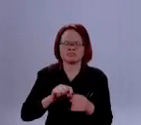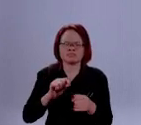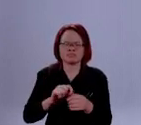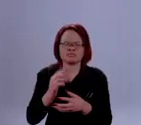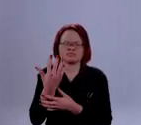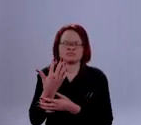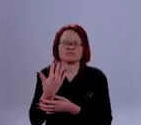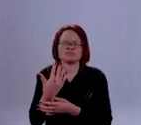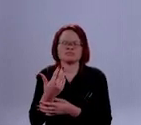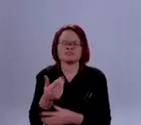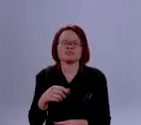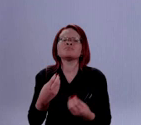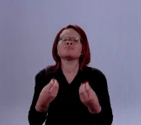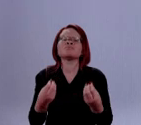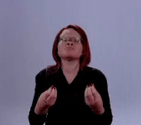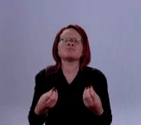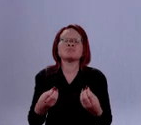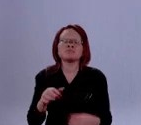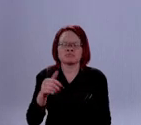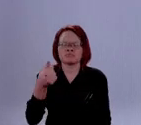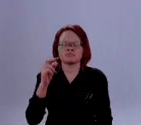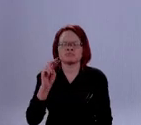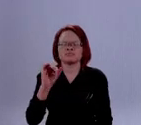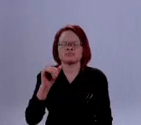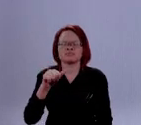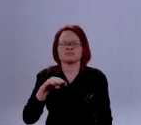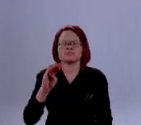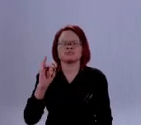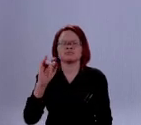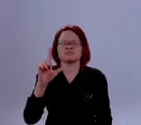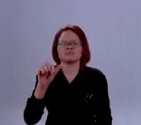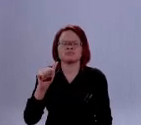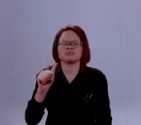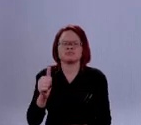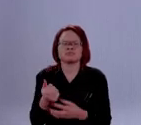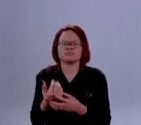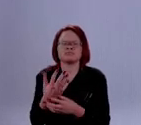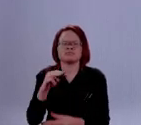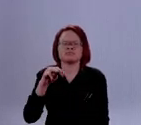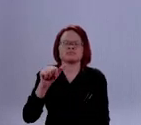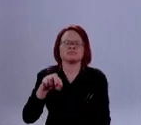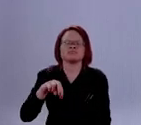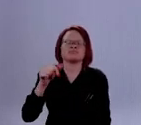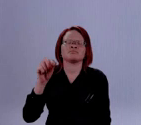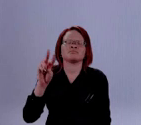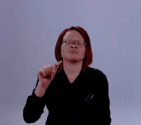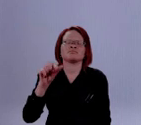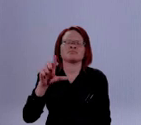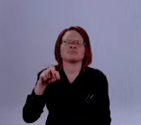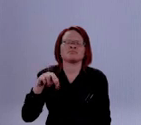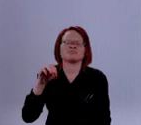como é que fica esta frase a timbila foi feita manualmente